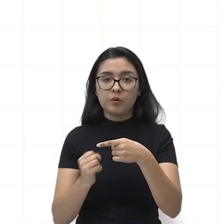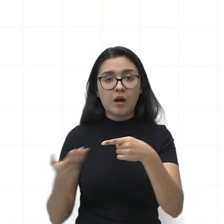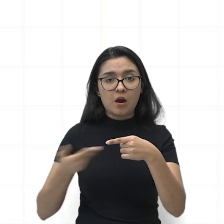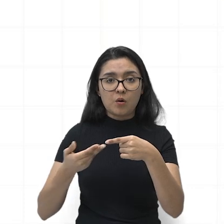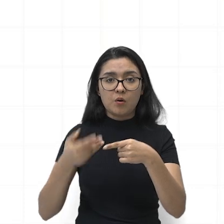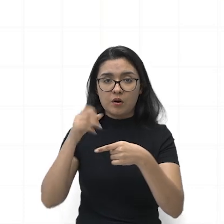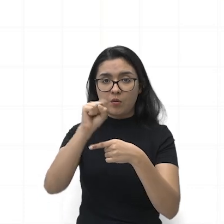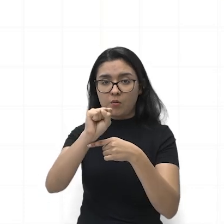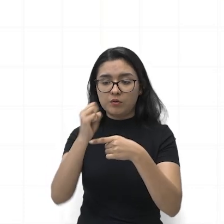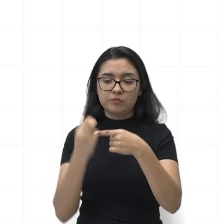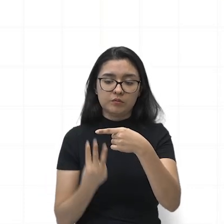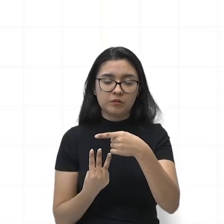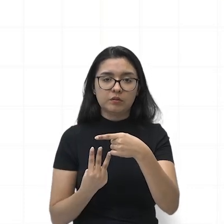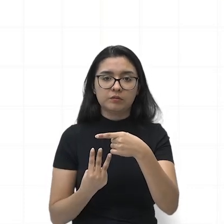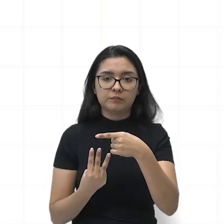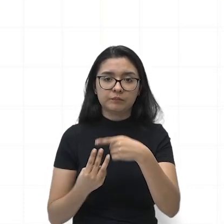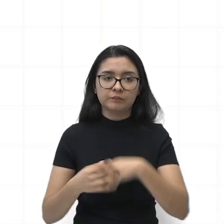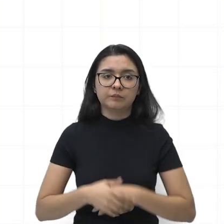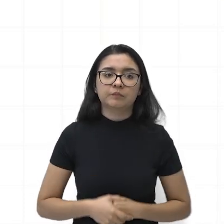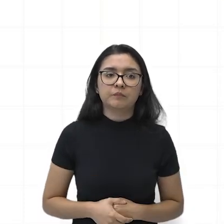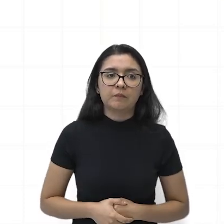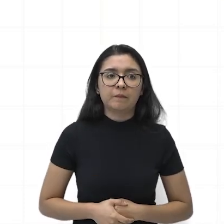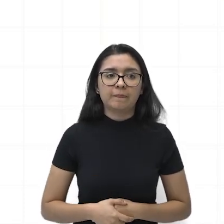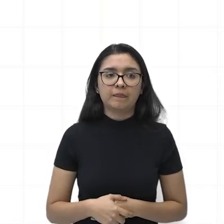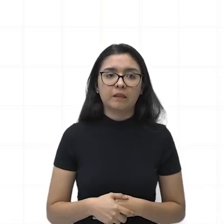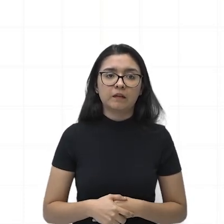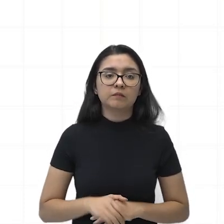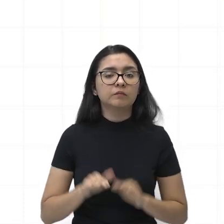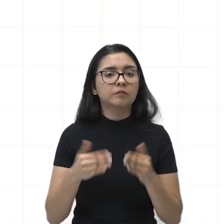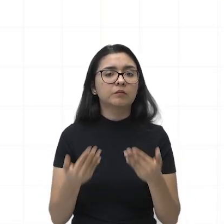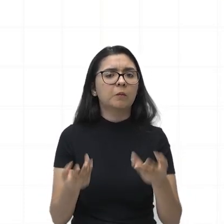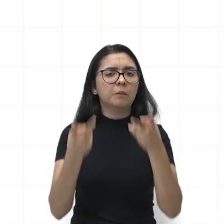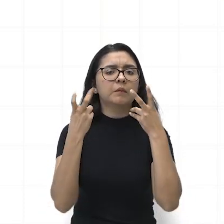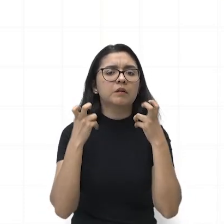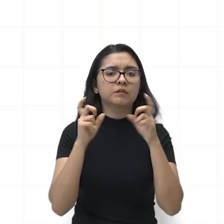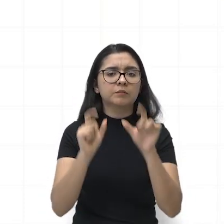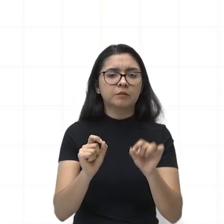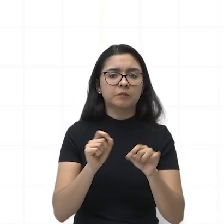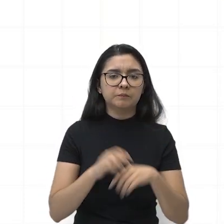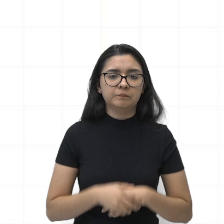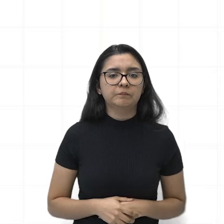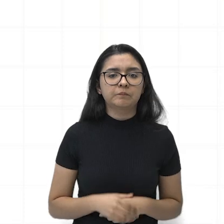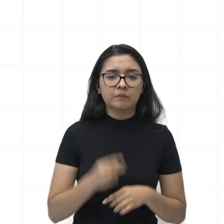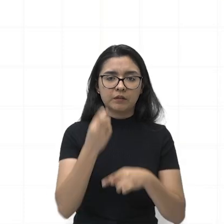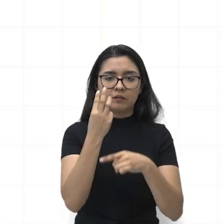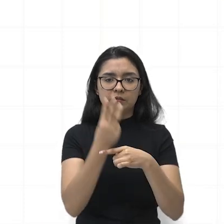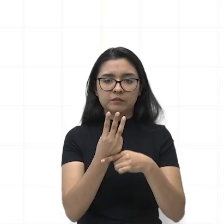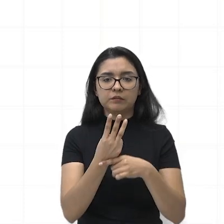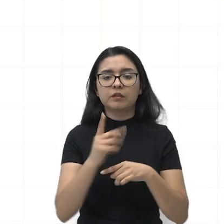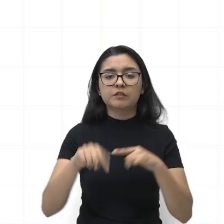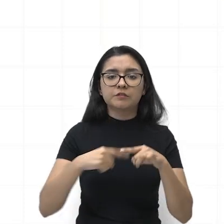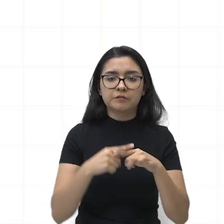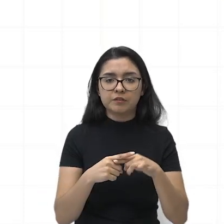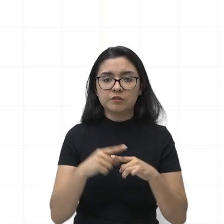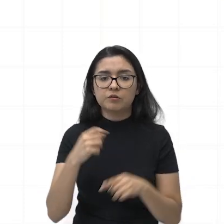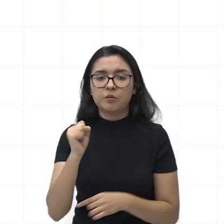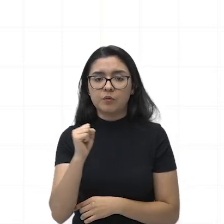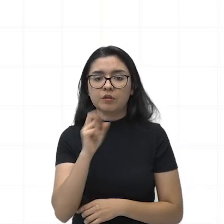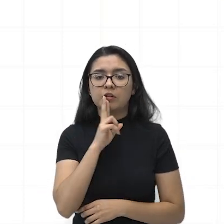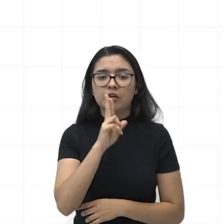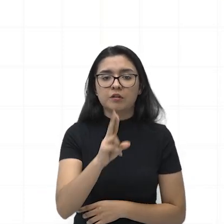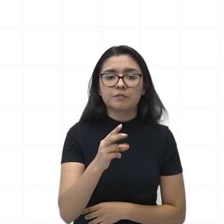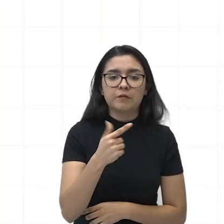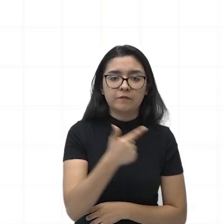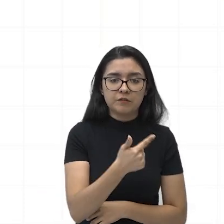para cá para não ficar em cima das outras fontes aí, tá bom? E aí, pessoal, perceba o seguinte, ó, 3 vezes 8 é igual